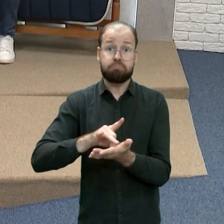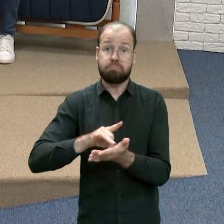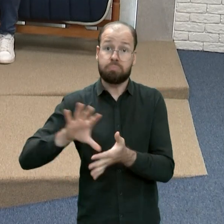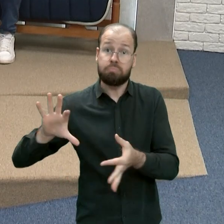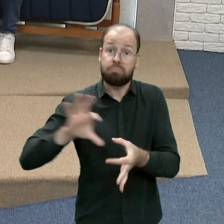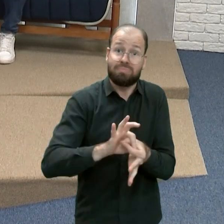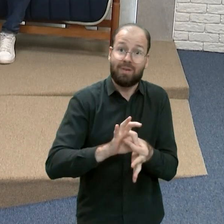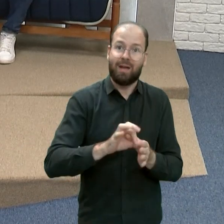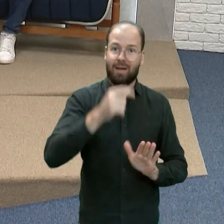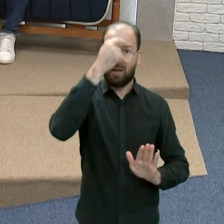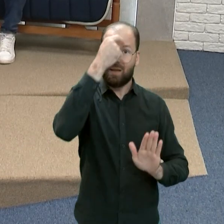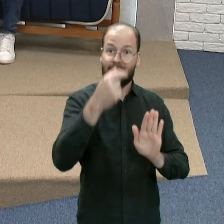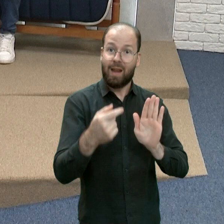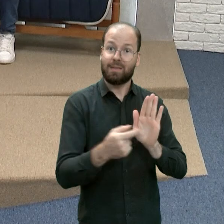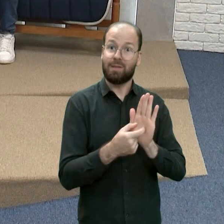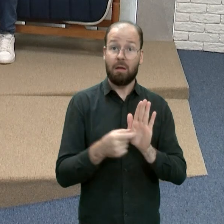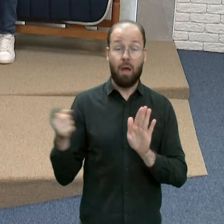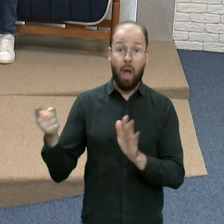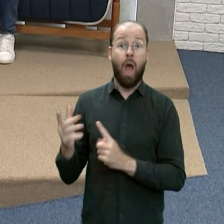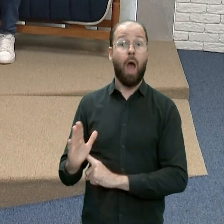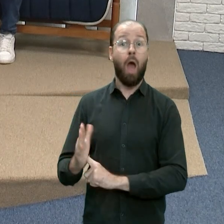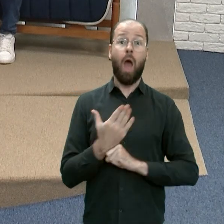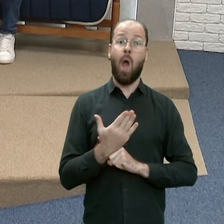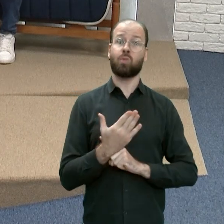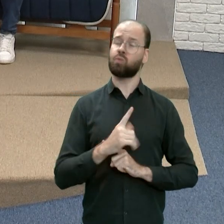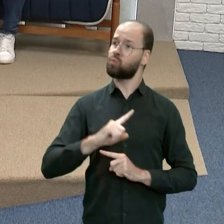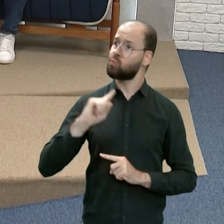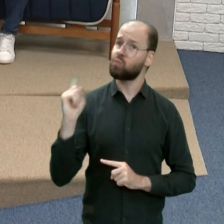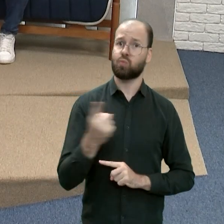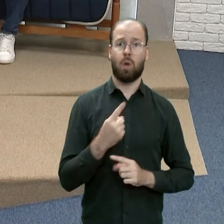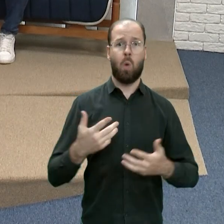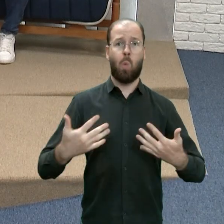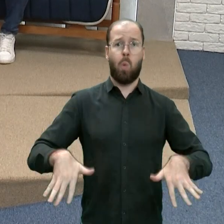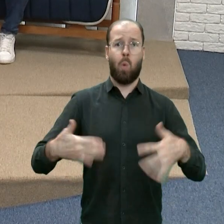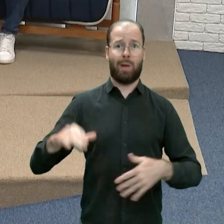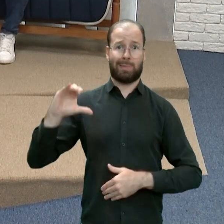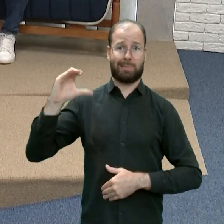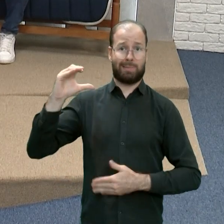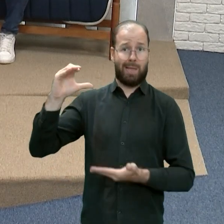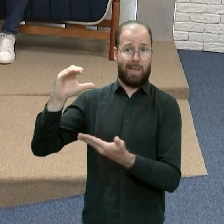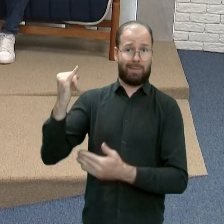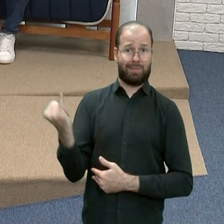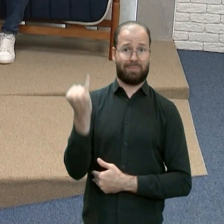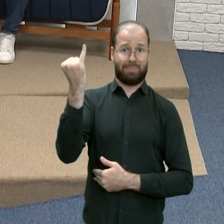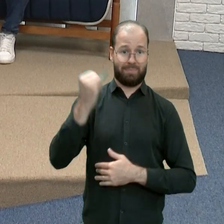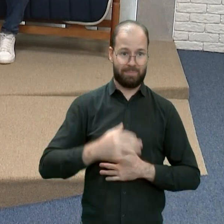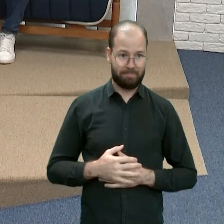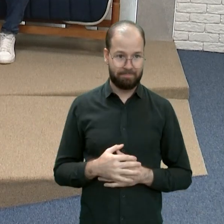artificial e que vem para auxiliar tanto na ciência.